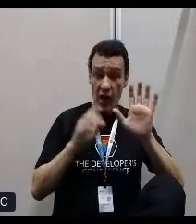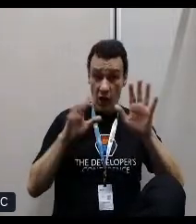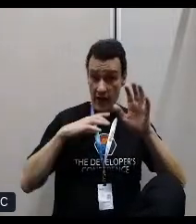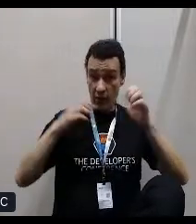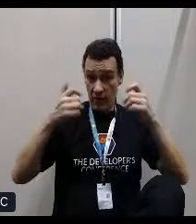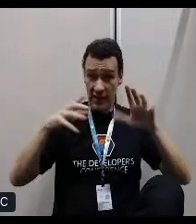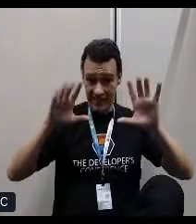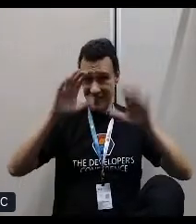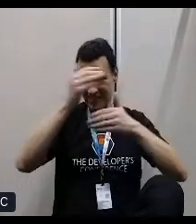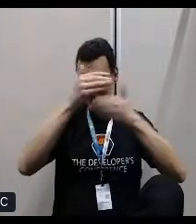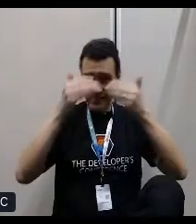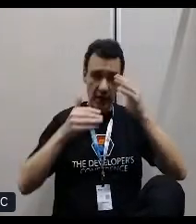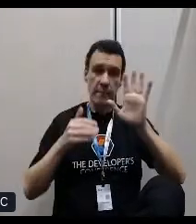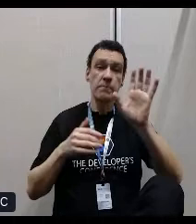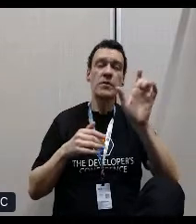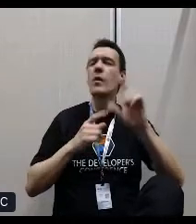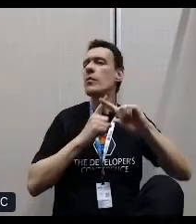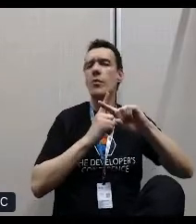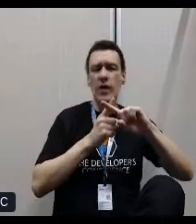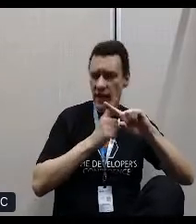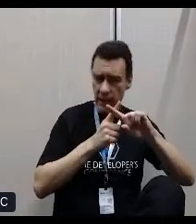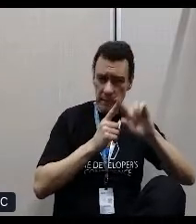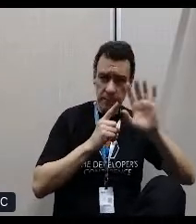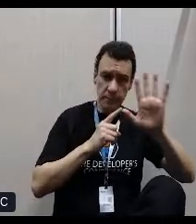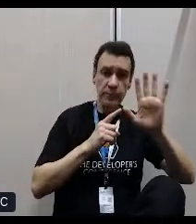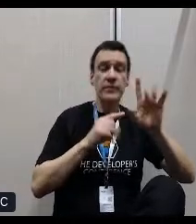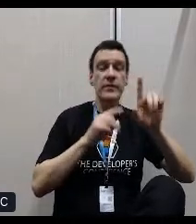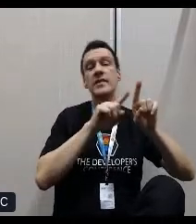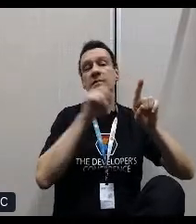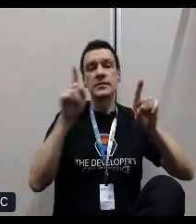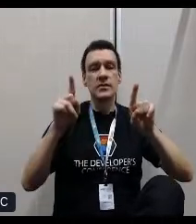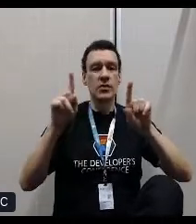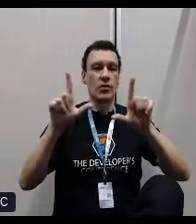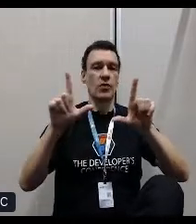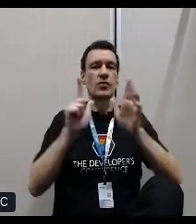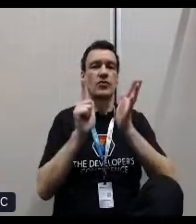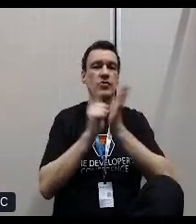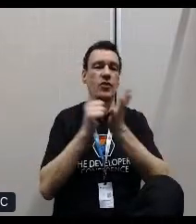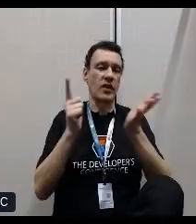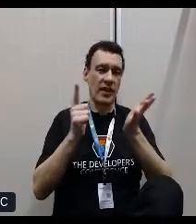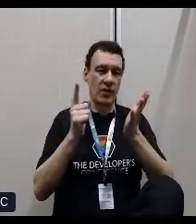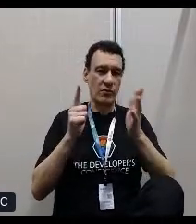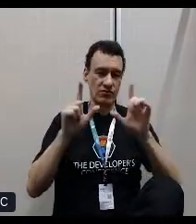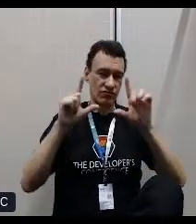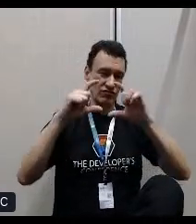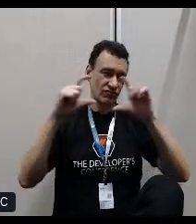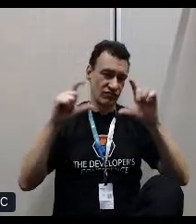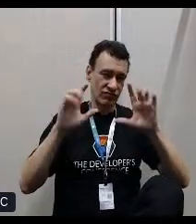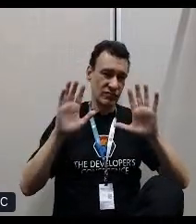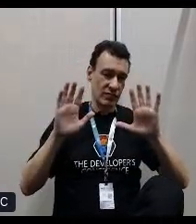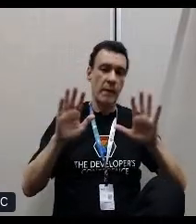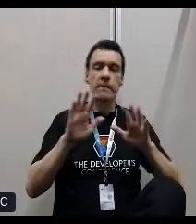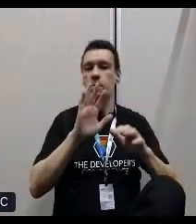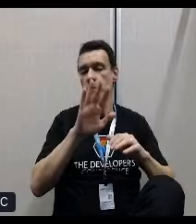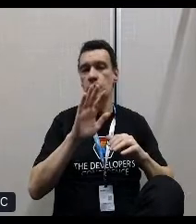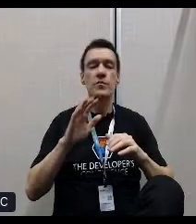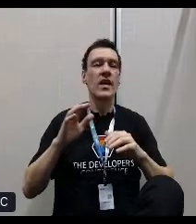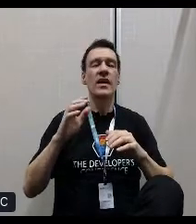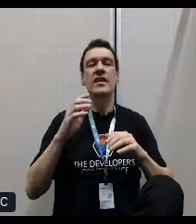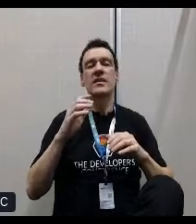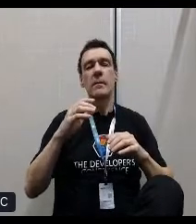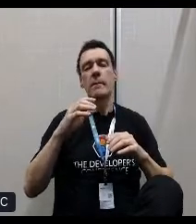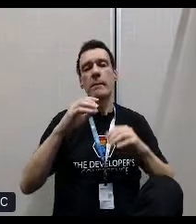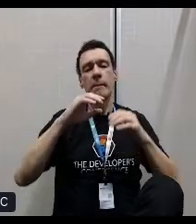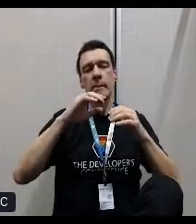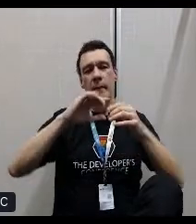recorte de uma manchete de jornal, né? Exposto à internet, robô da Microsoft vira racista em um dia. Muito